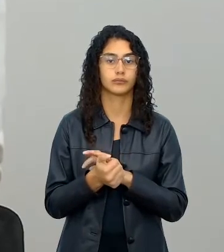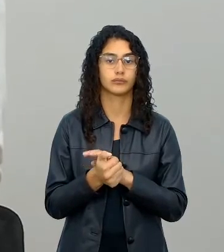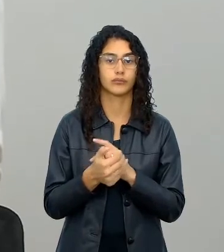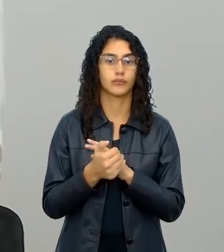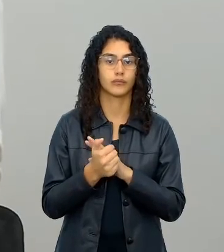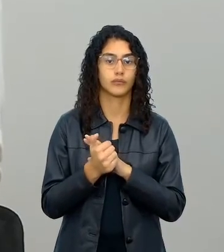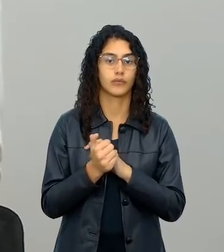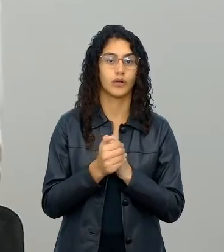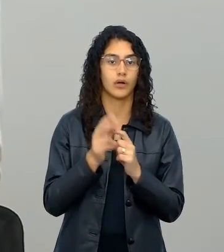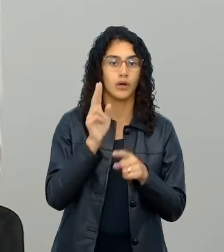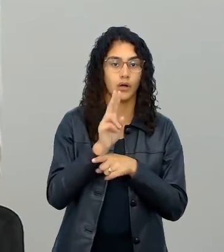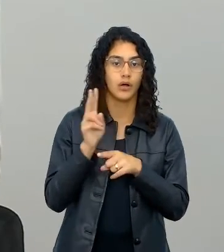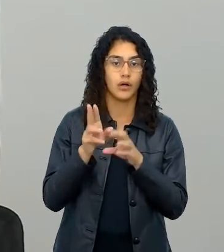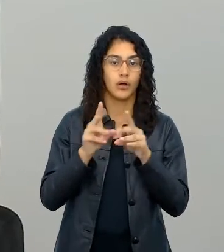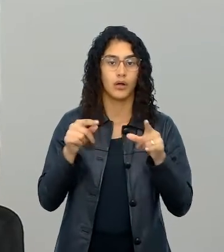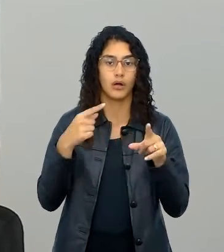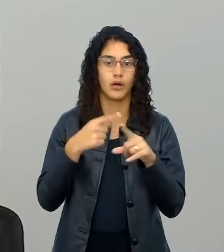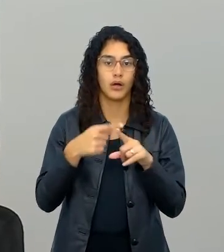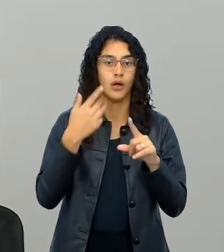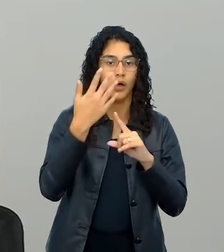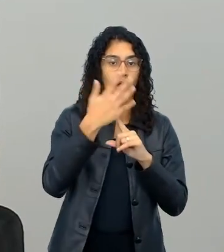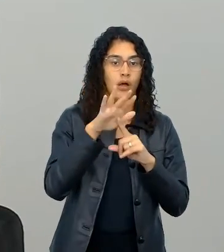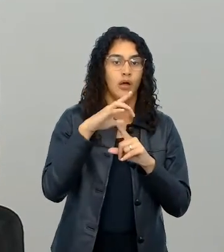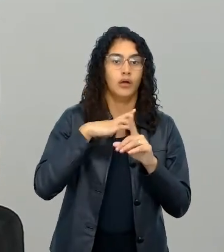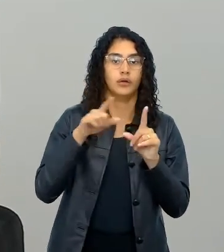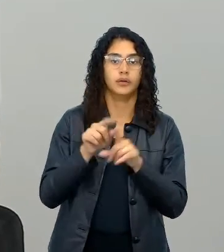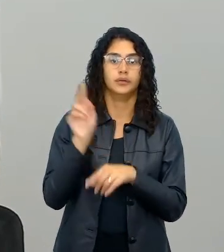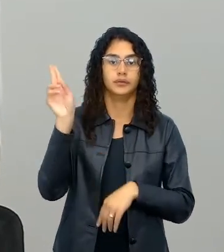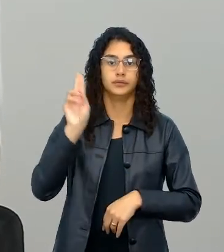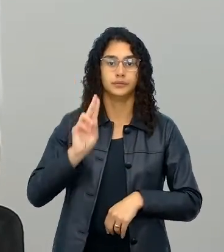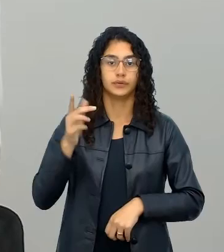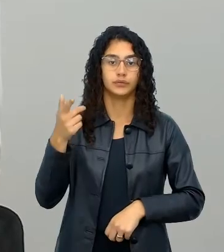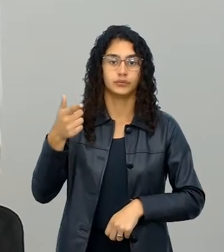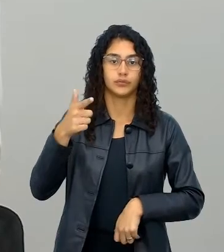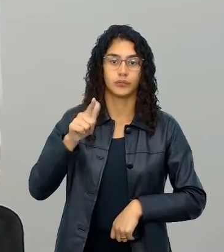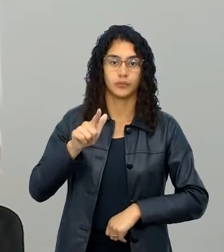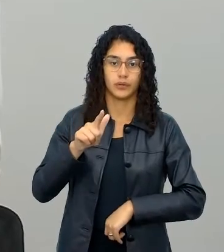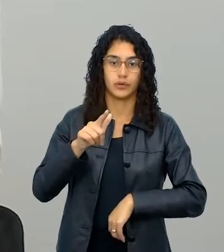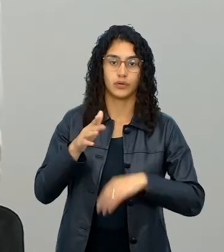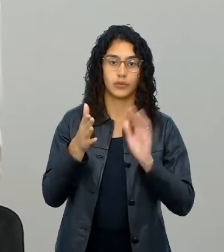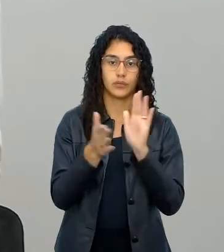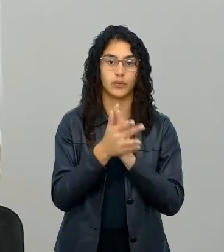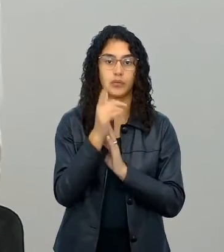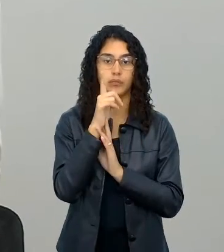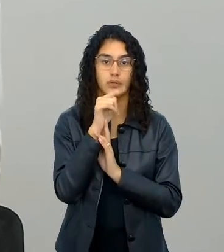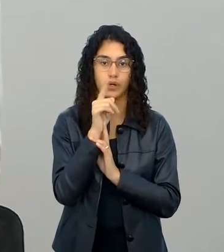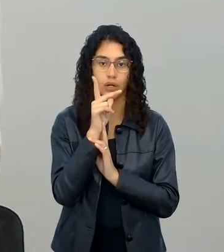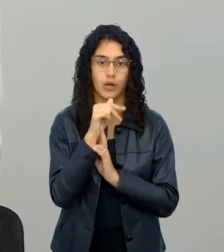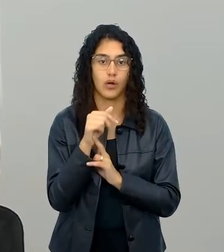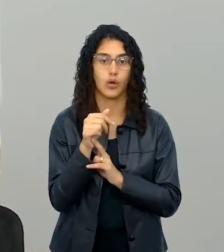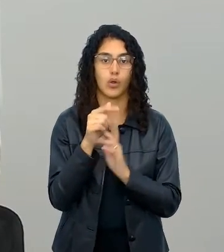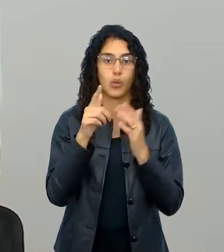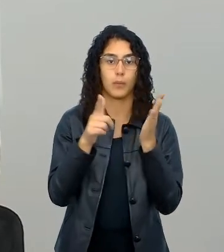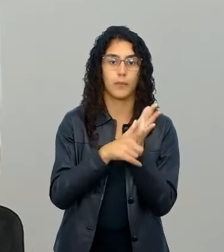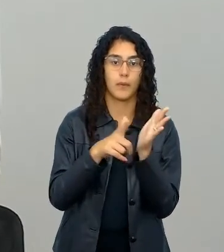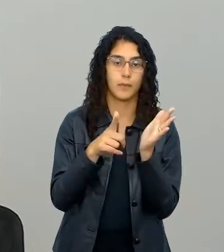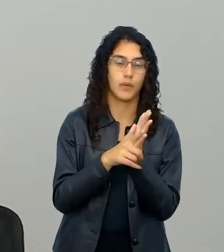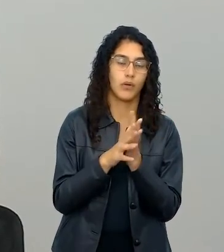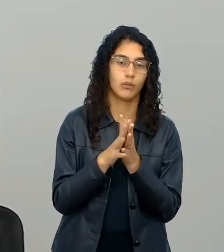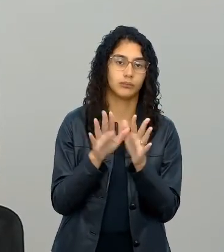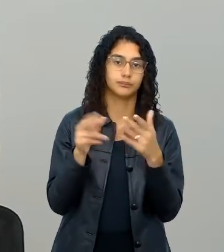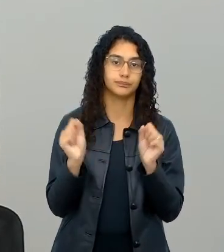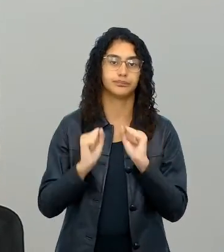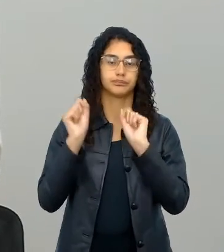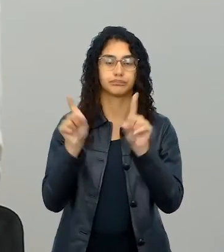de reflorestamento, eu acho que faz até um sentido, né? Para reutilização da própria árvore na indústria do papel e celulose, né? Então,